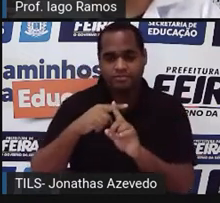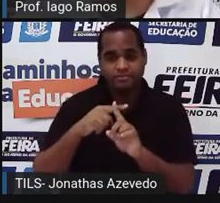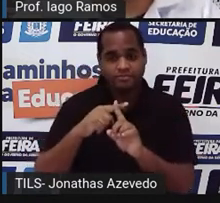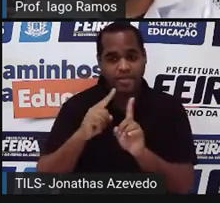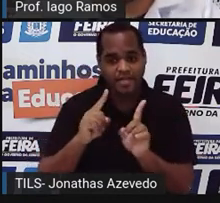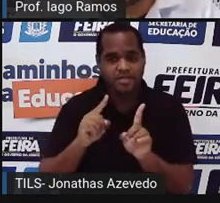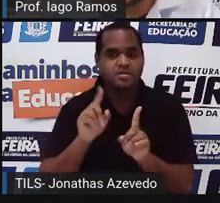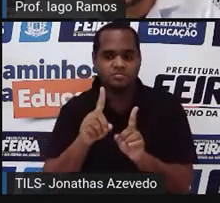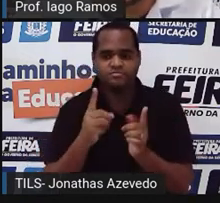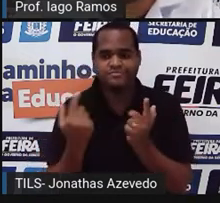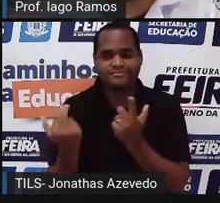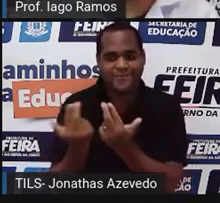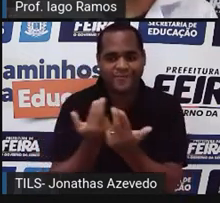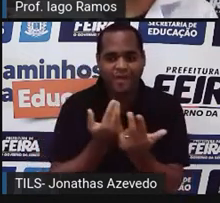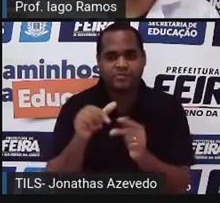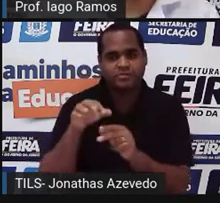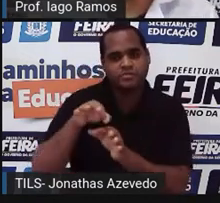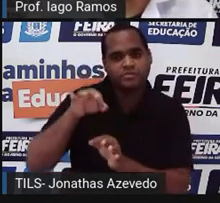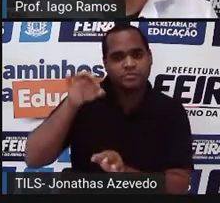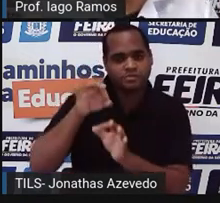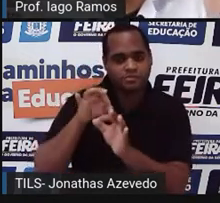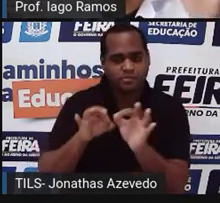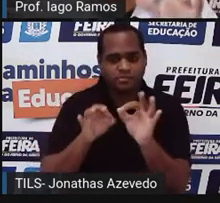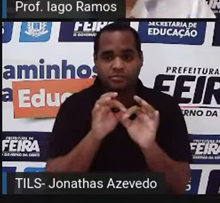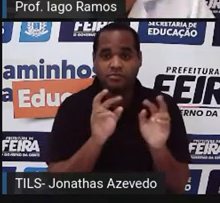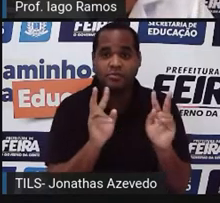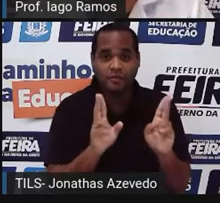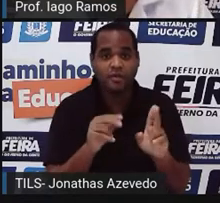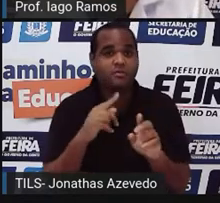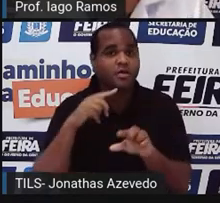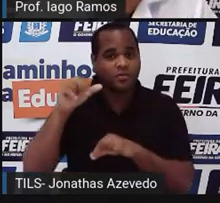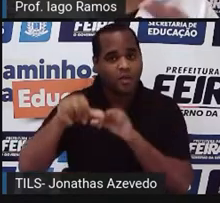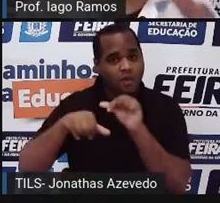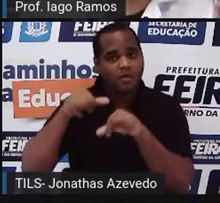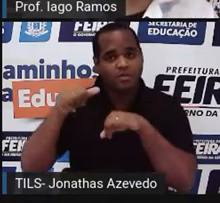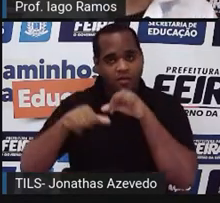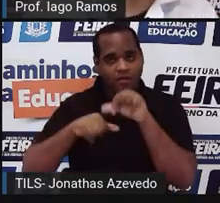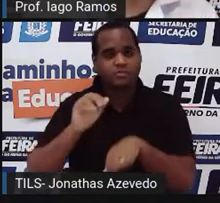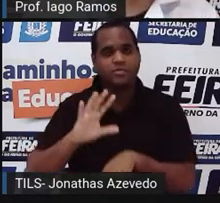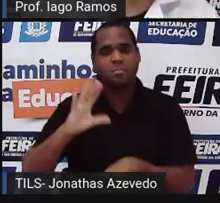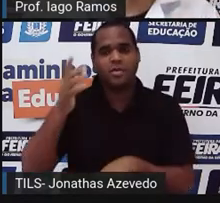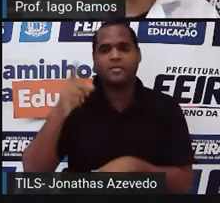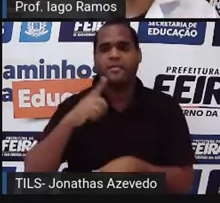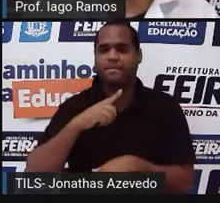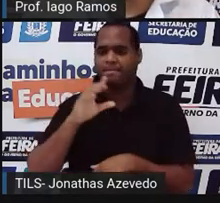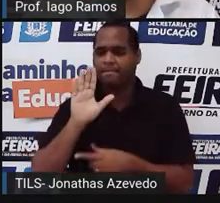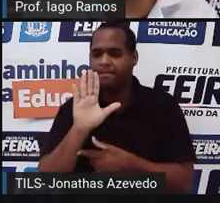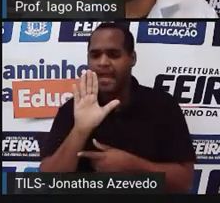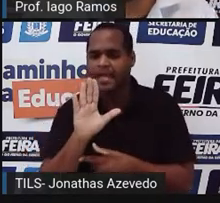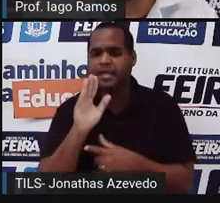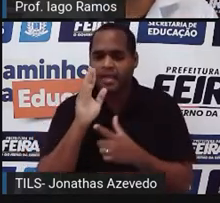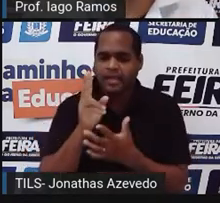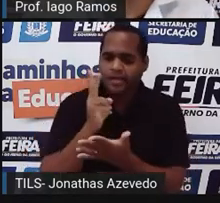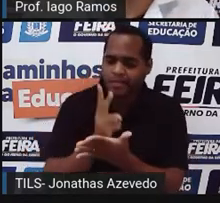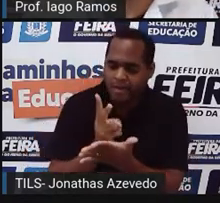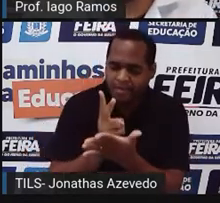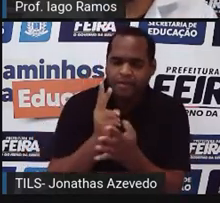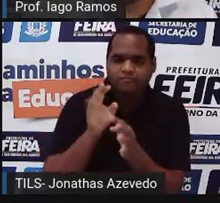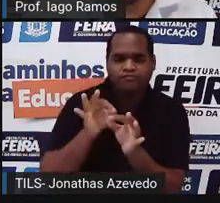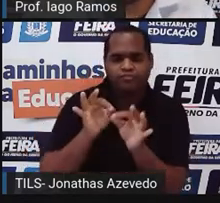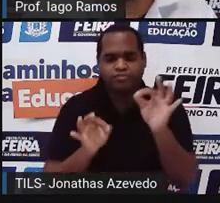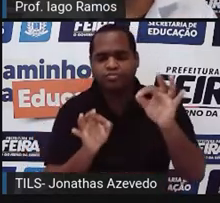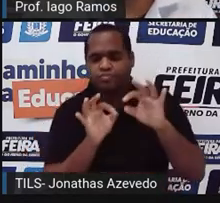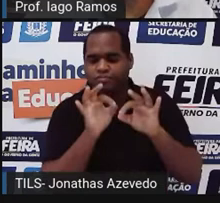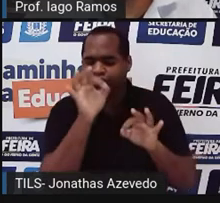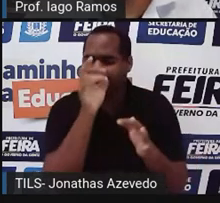continuam iguais. A transformação acontece, mas as medidas permanecem.